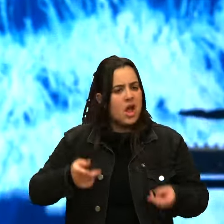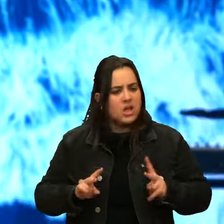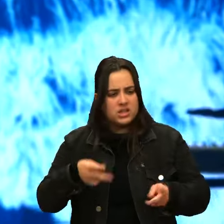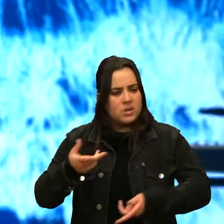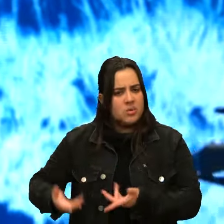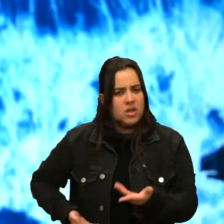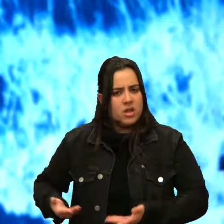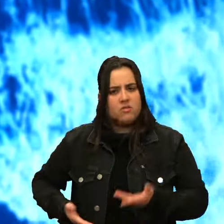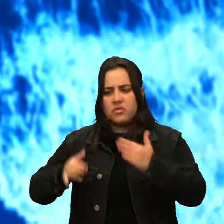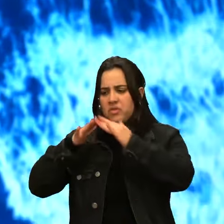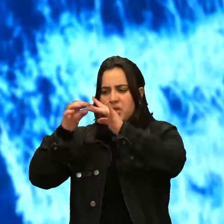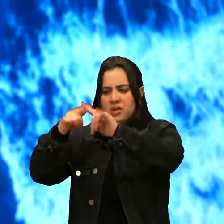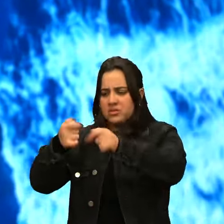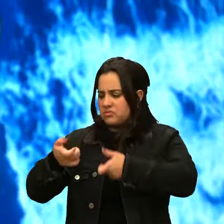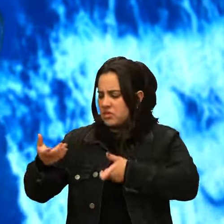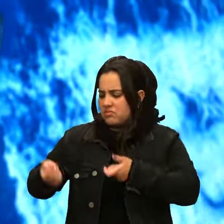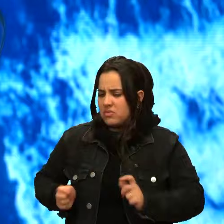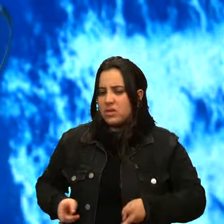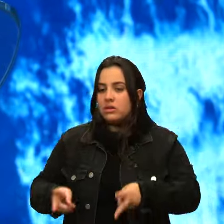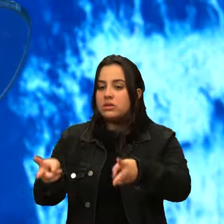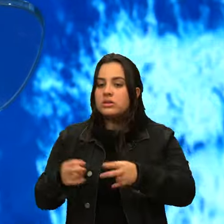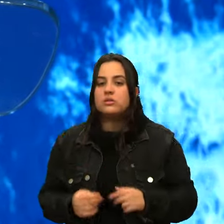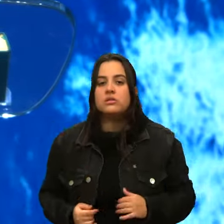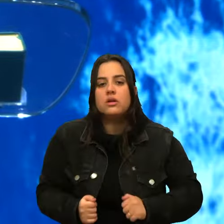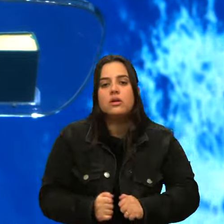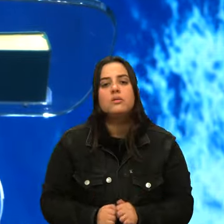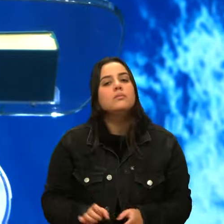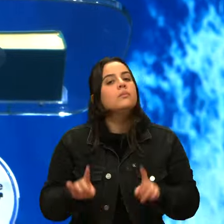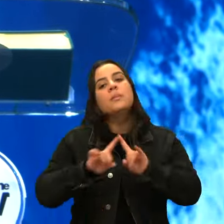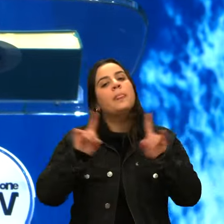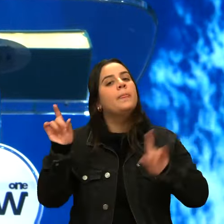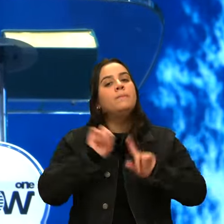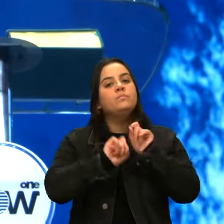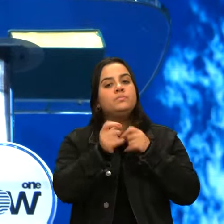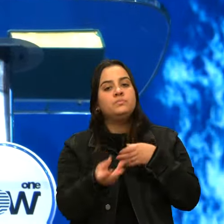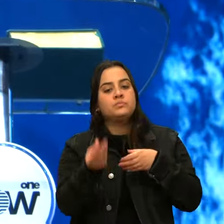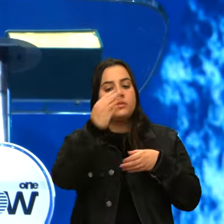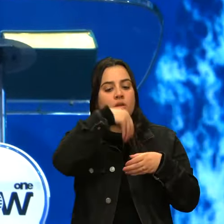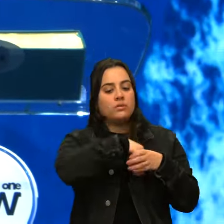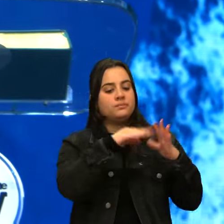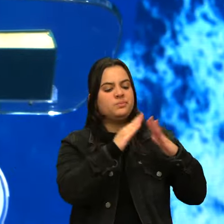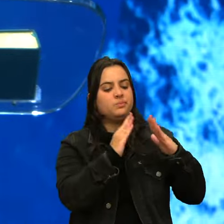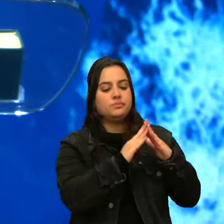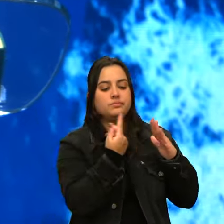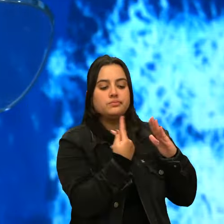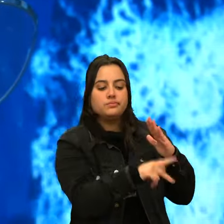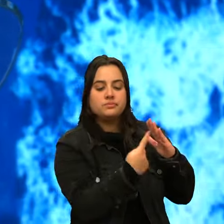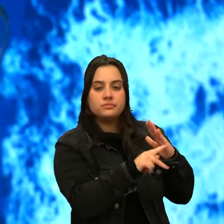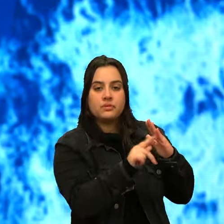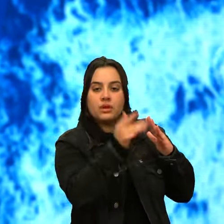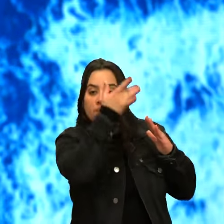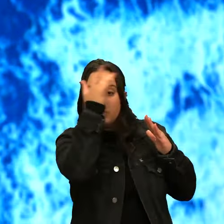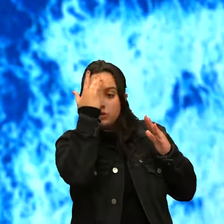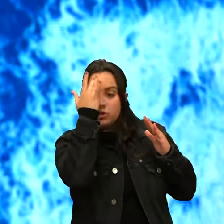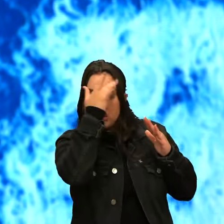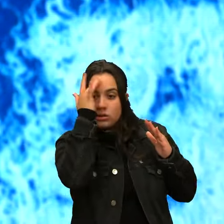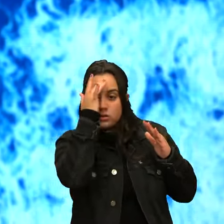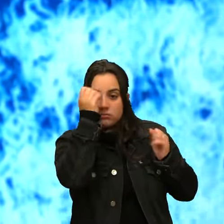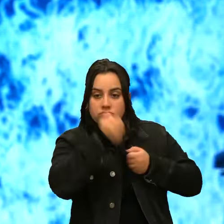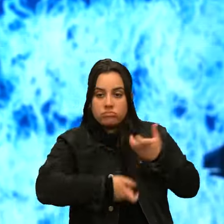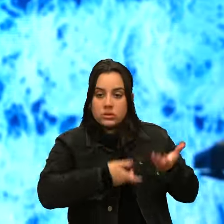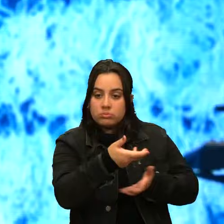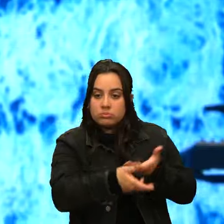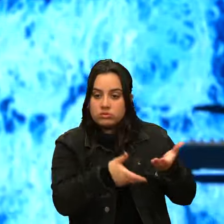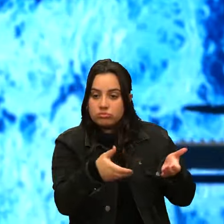igreja. Mas, além de tudo, dentro da casa dela, com as pessoas que convivem com ela, eu vejo